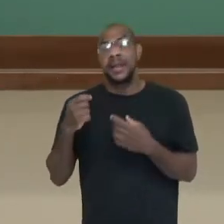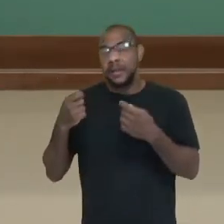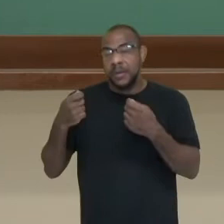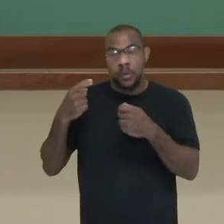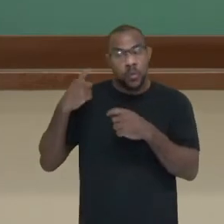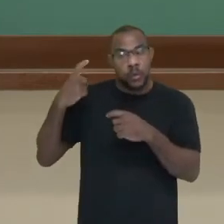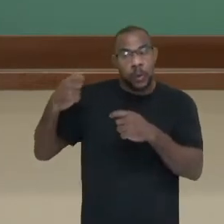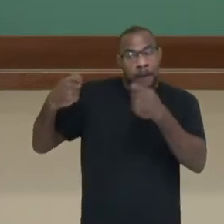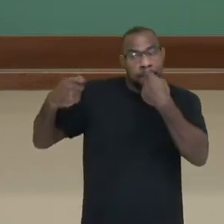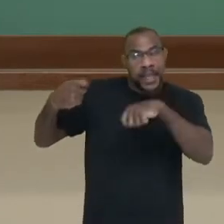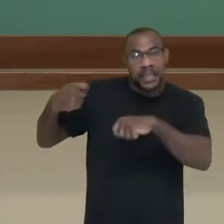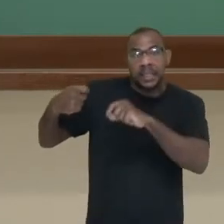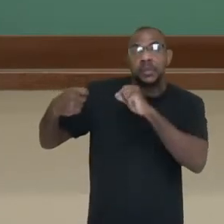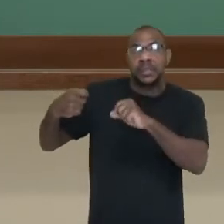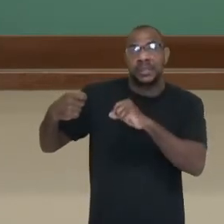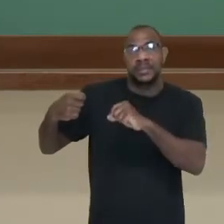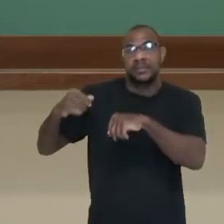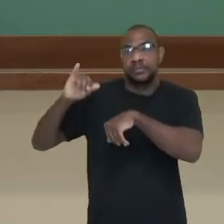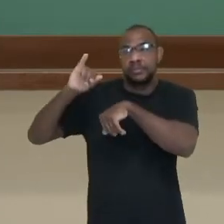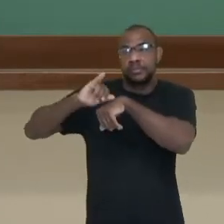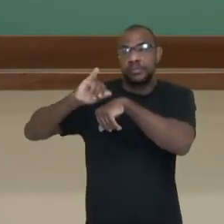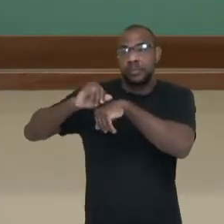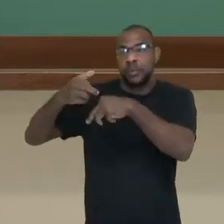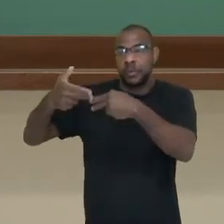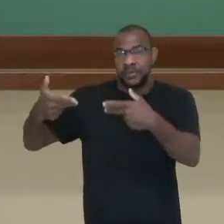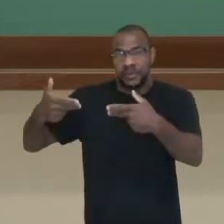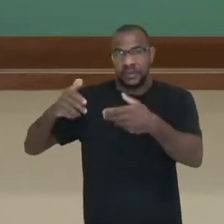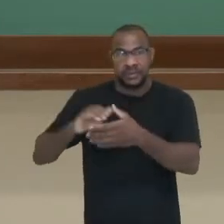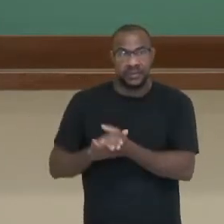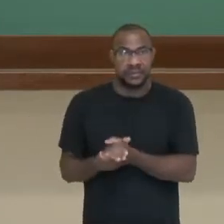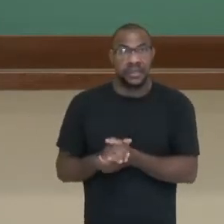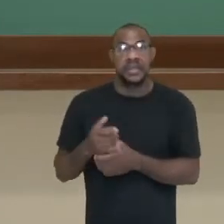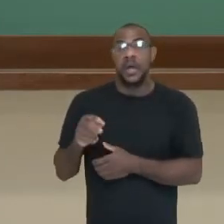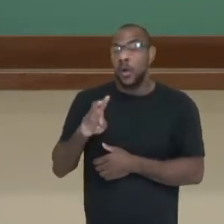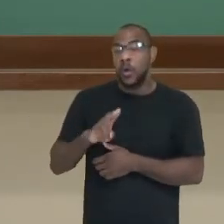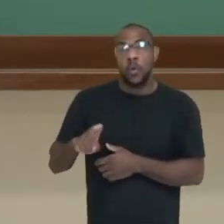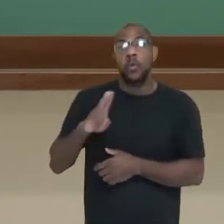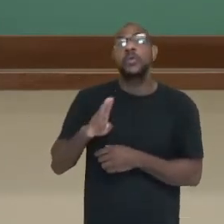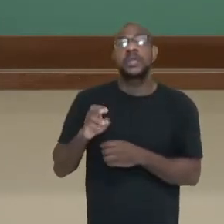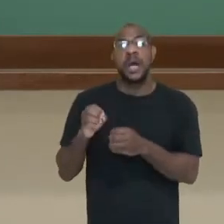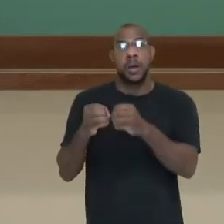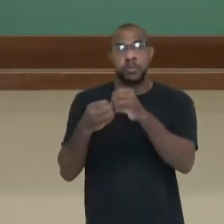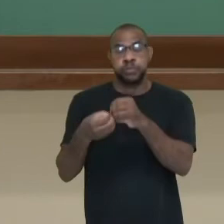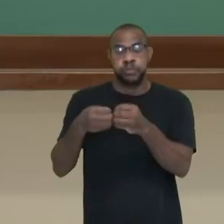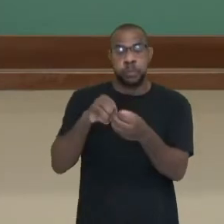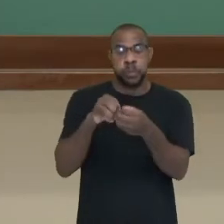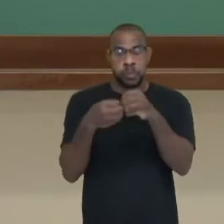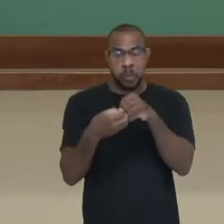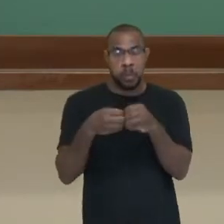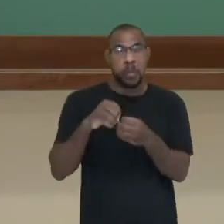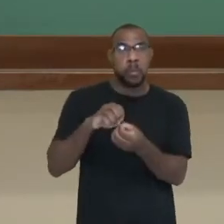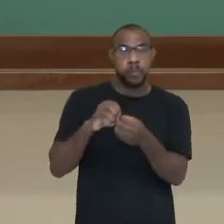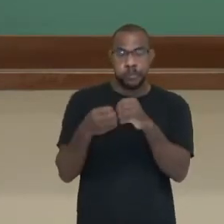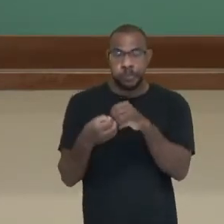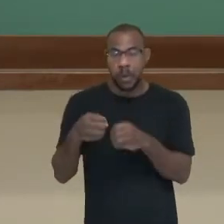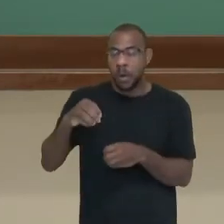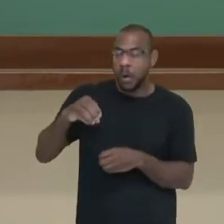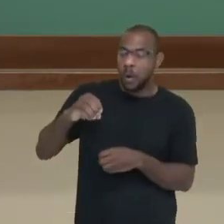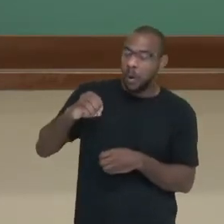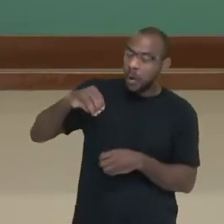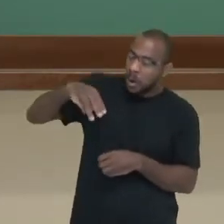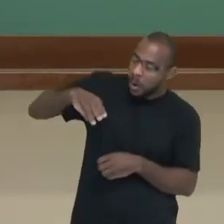O som precisa de matéria. Então, ele usa as moléculas de ar para se propagar e ele oscila esse ar.